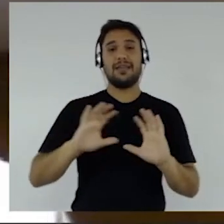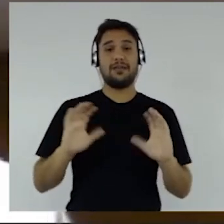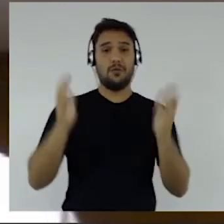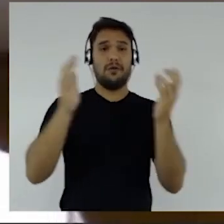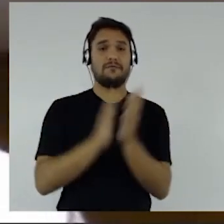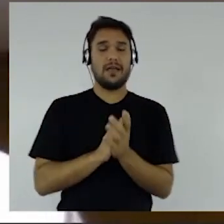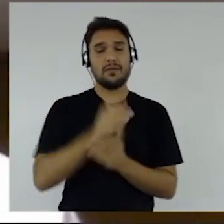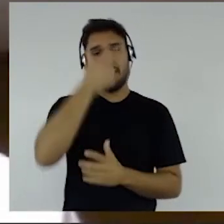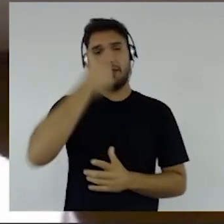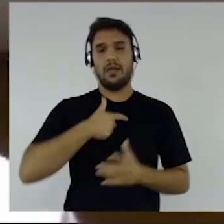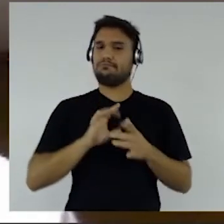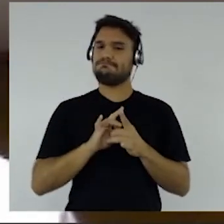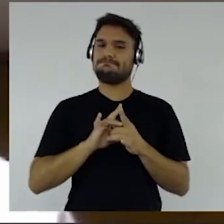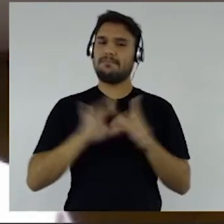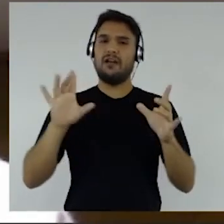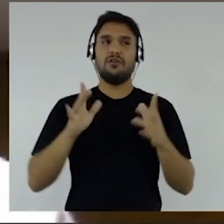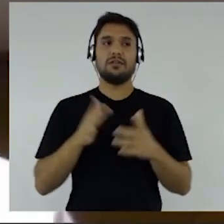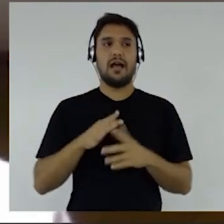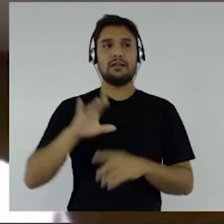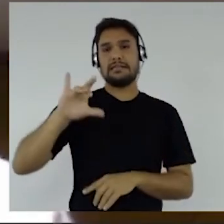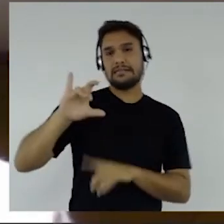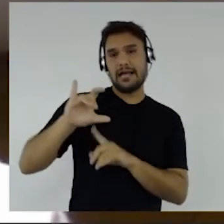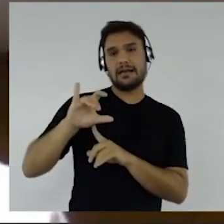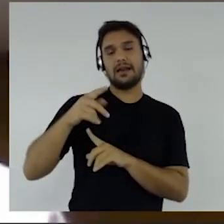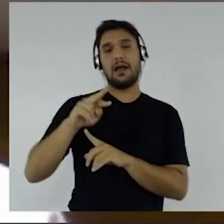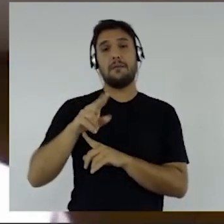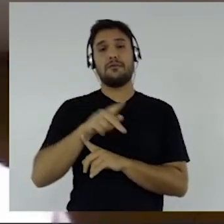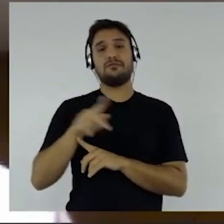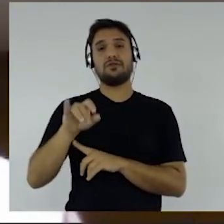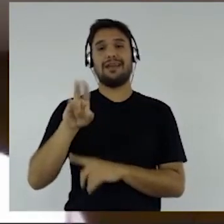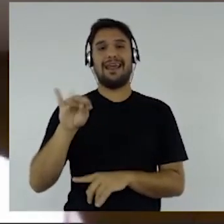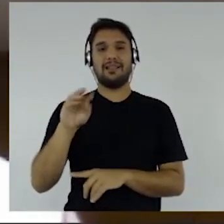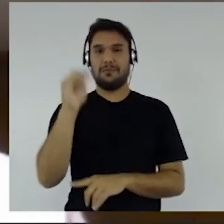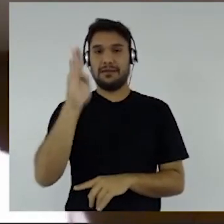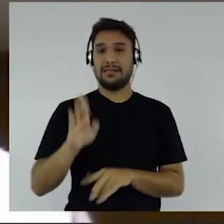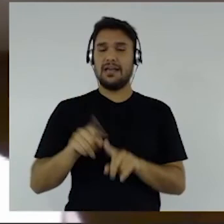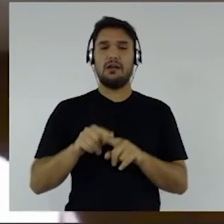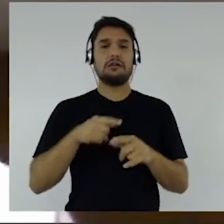colocar à disposição de todos aí pelo Instagram, Prof. Renato Brasileiro,